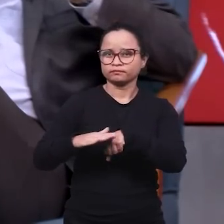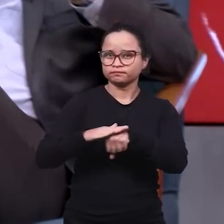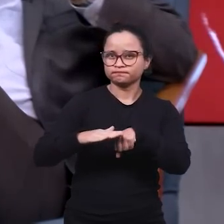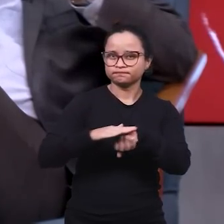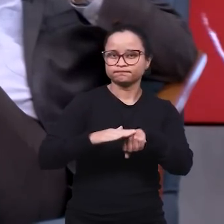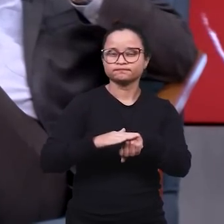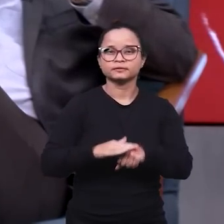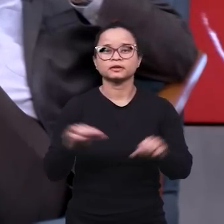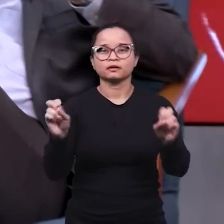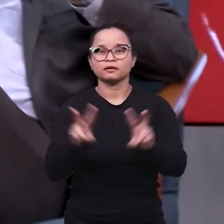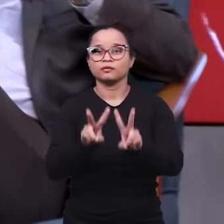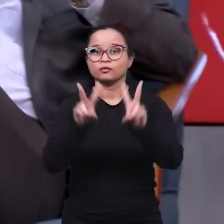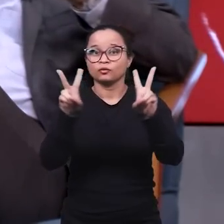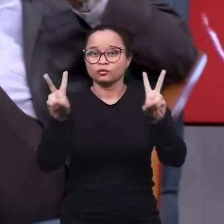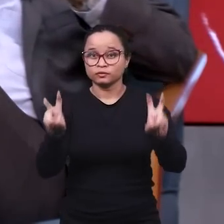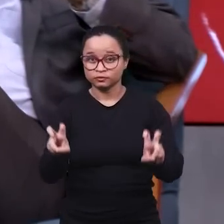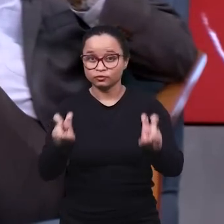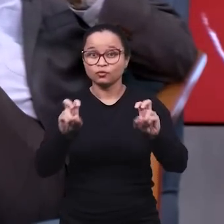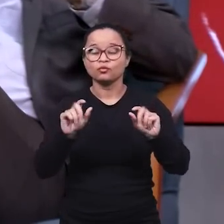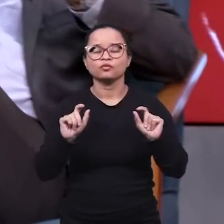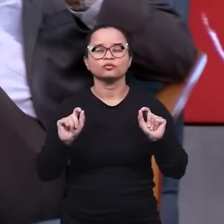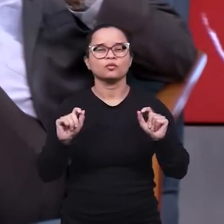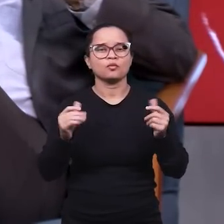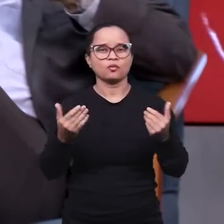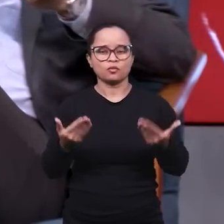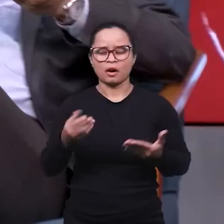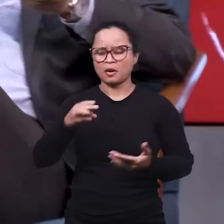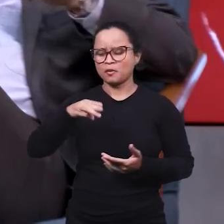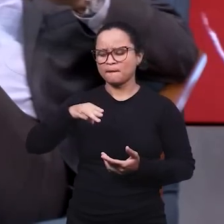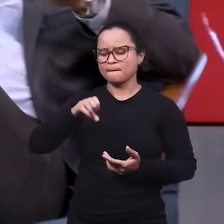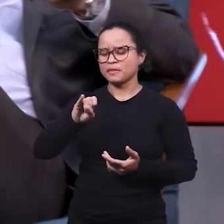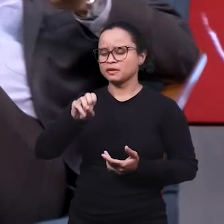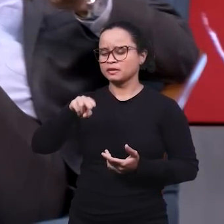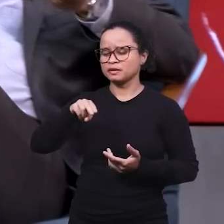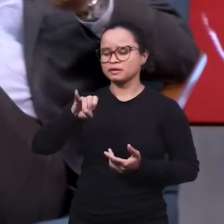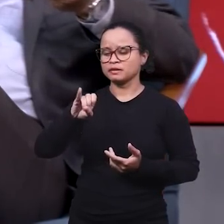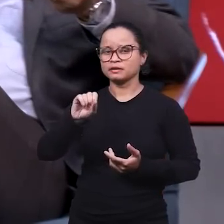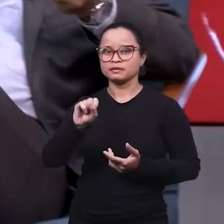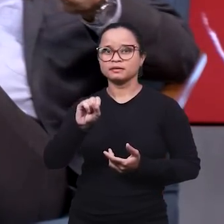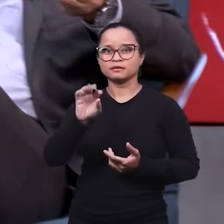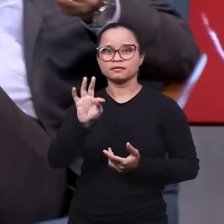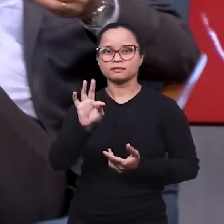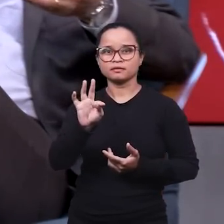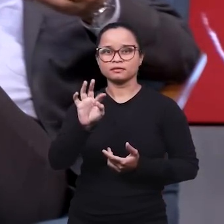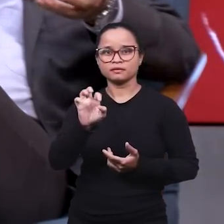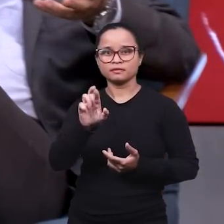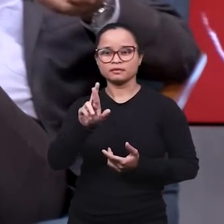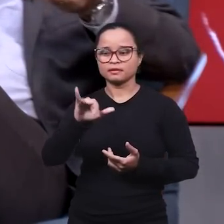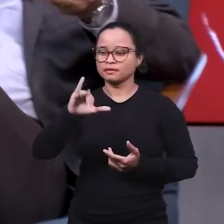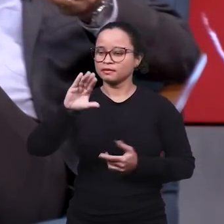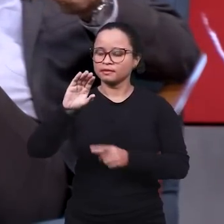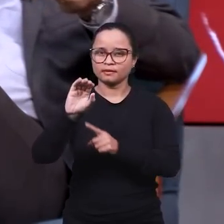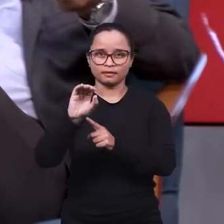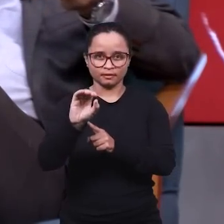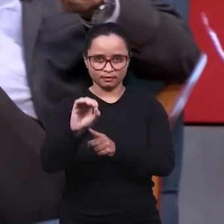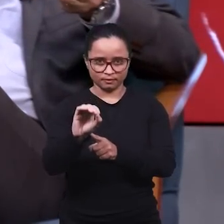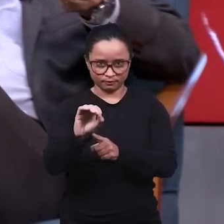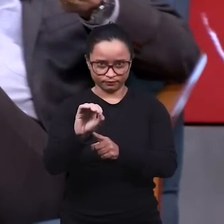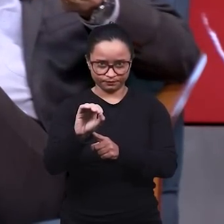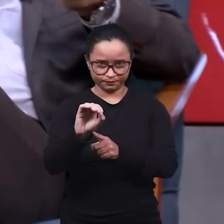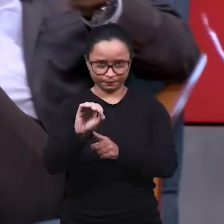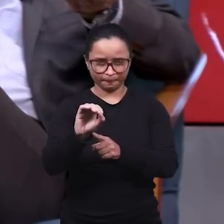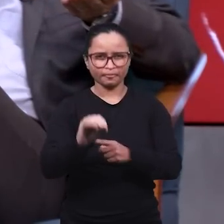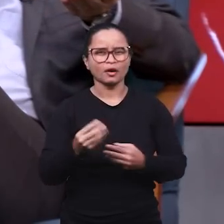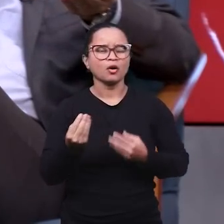sobre ministérios, mostrando como a Bíblia no Novo Testamento fala de